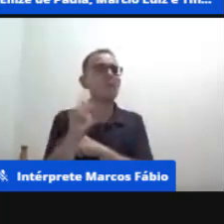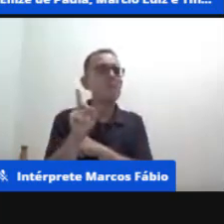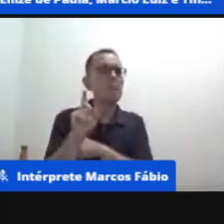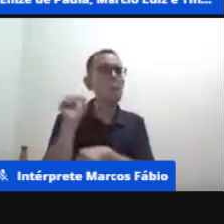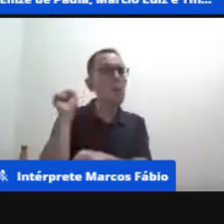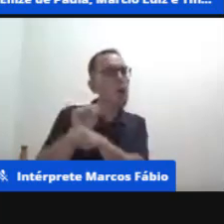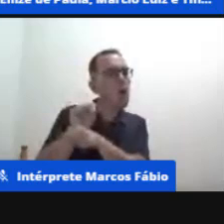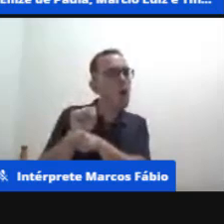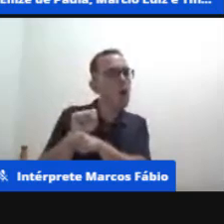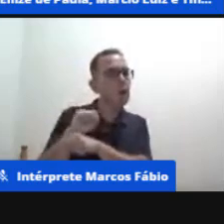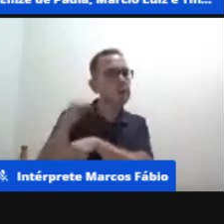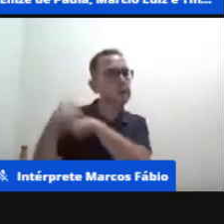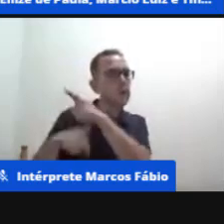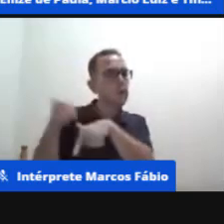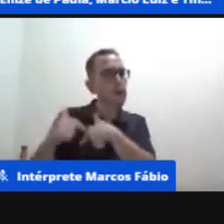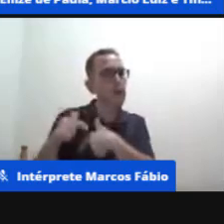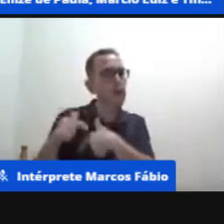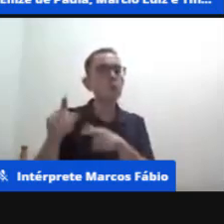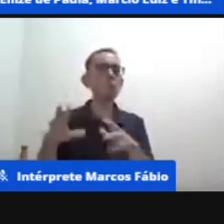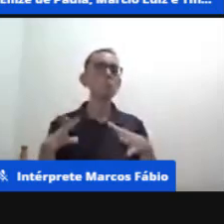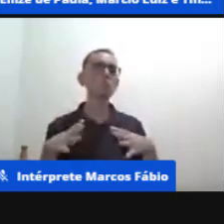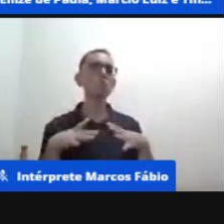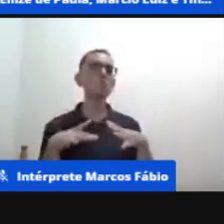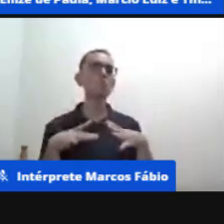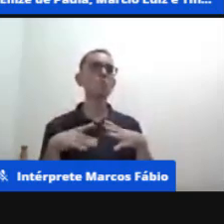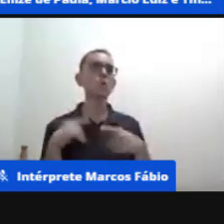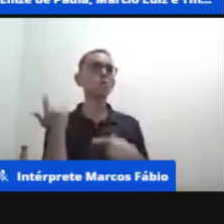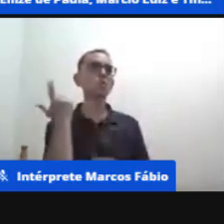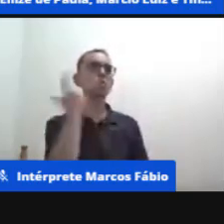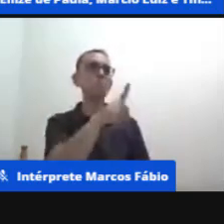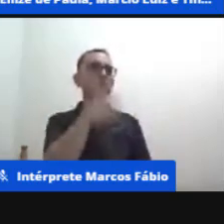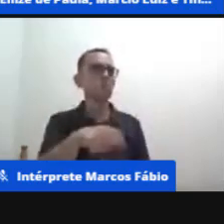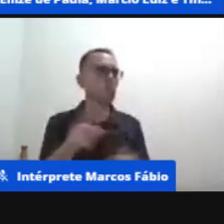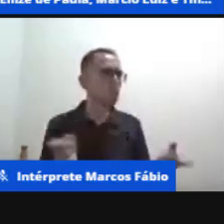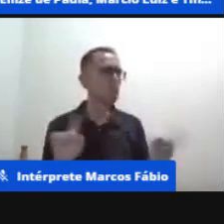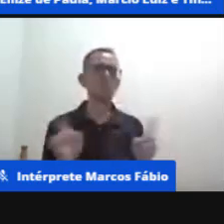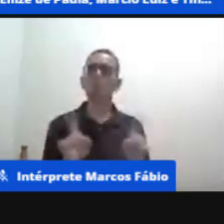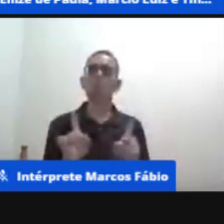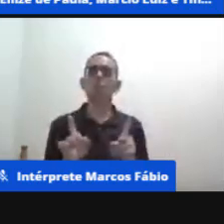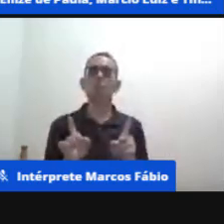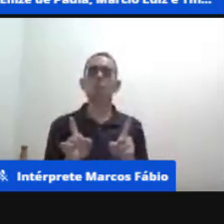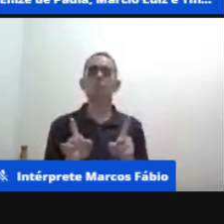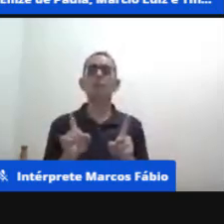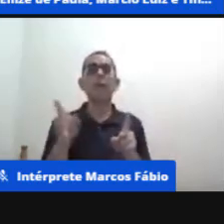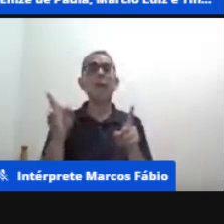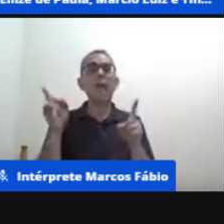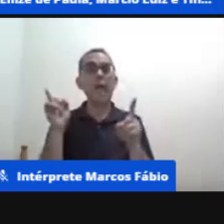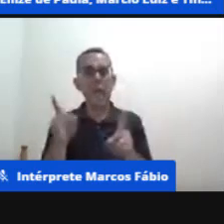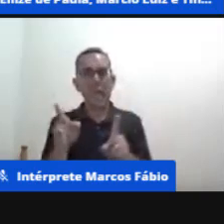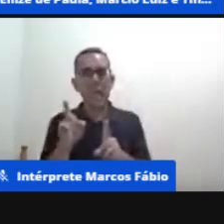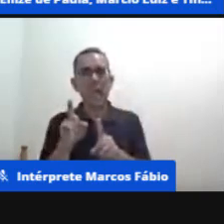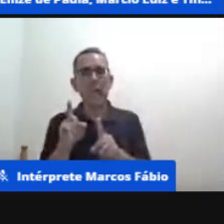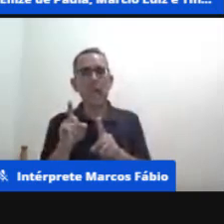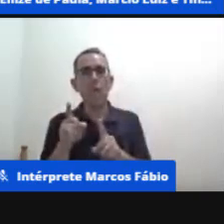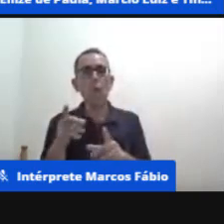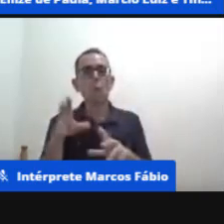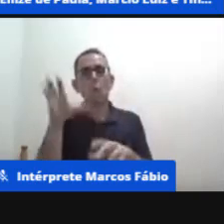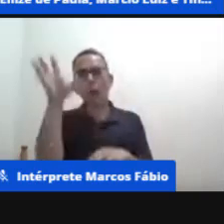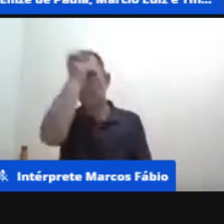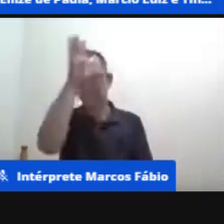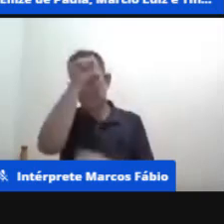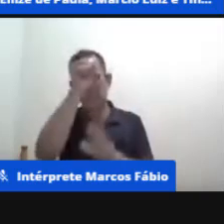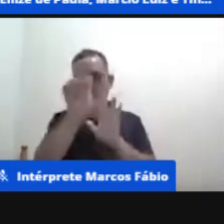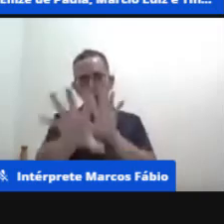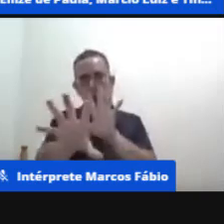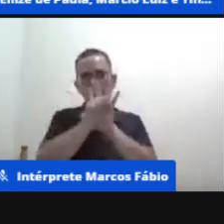trabalhar essa zona de desenvolvimento que ele precisa. Então, a gente parte dessa parte mais concreta, a gente parte dessa parte mais